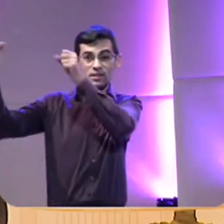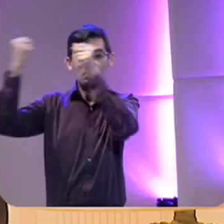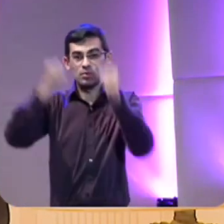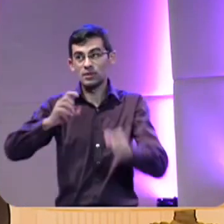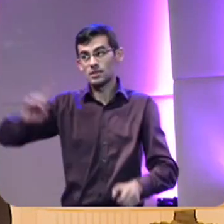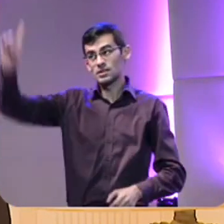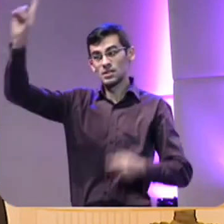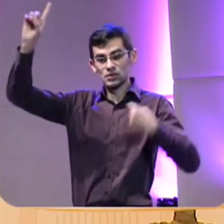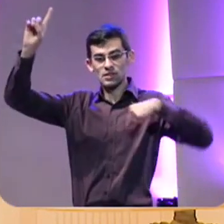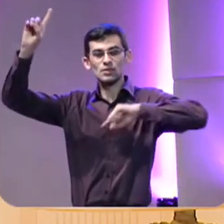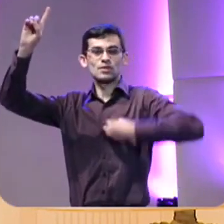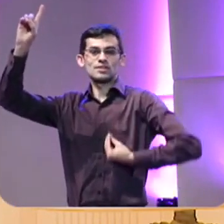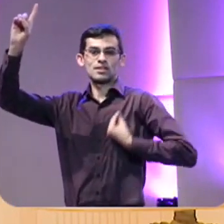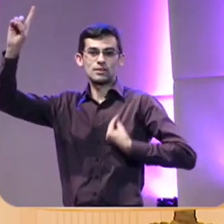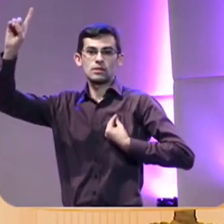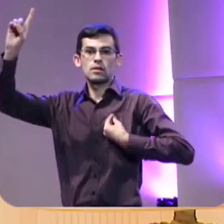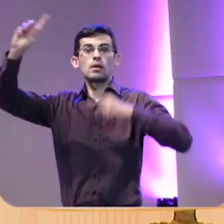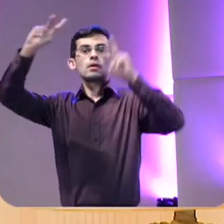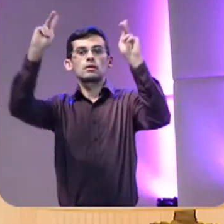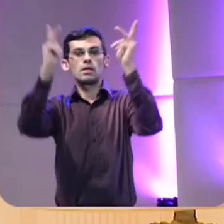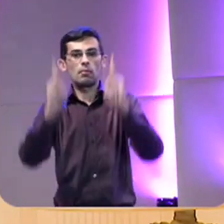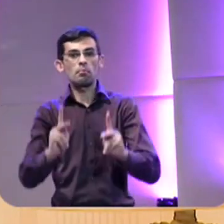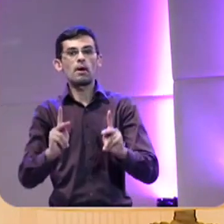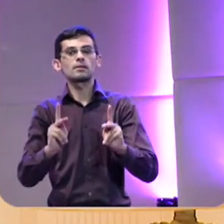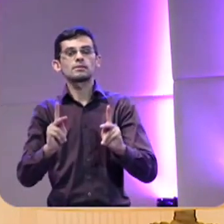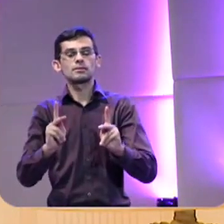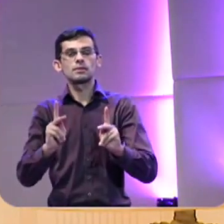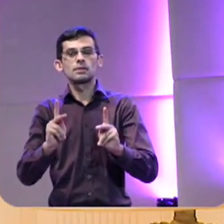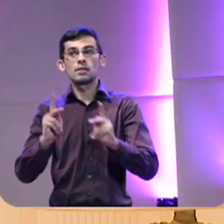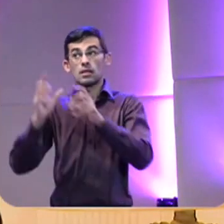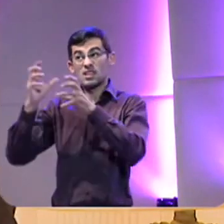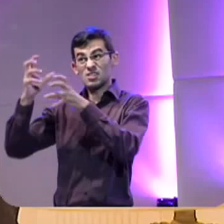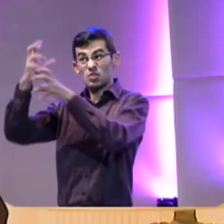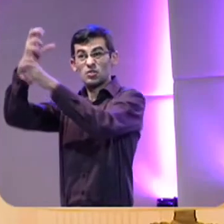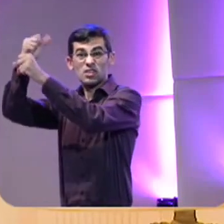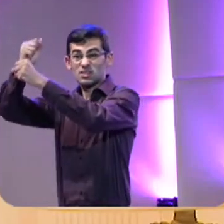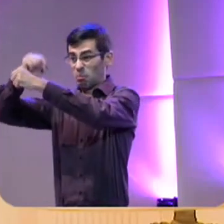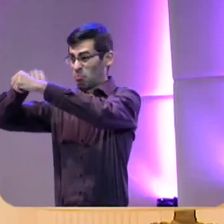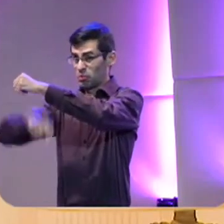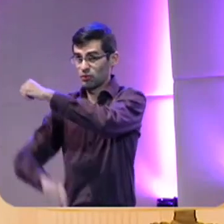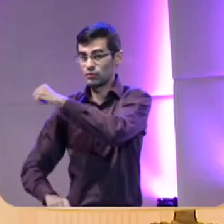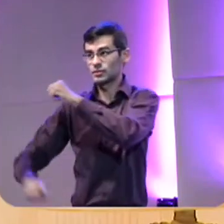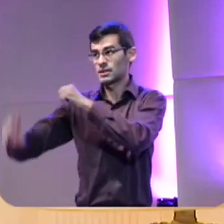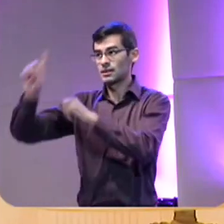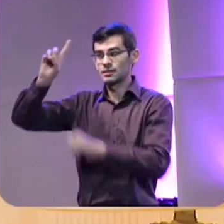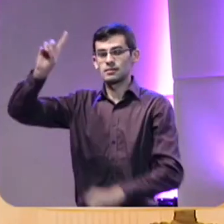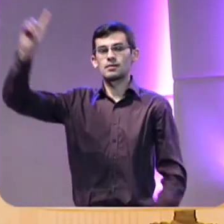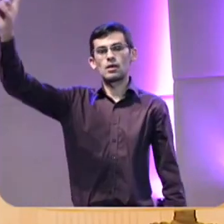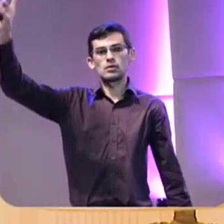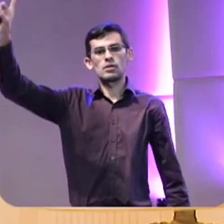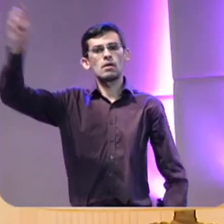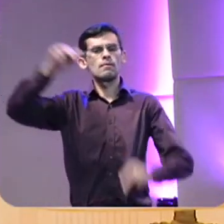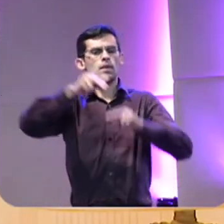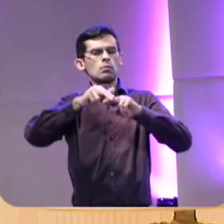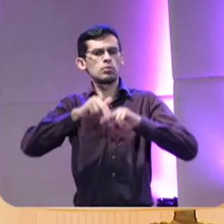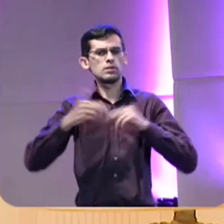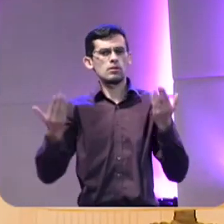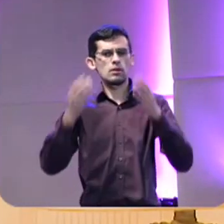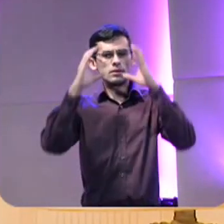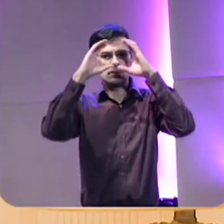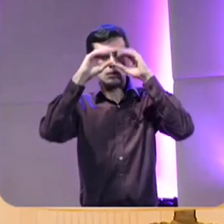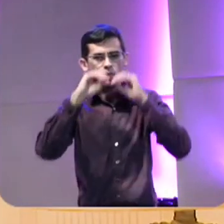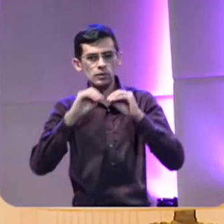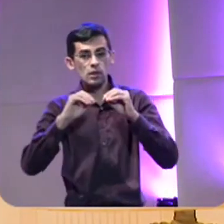nossa vida. E a paz é fruto dessa confiança plena no Senhor. Por isso, nessa noite, eu